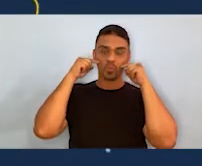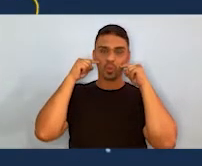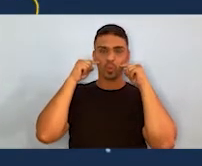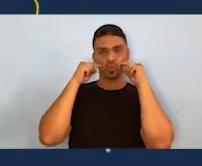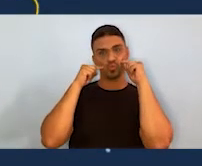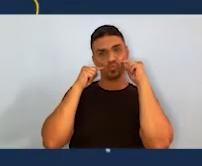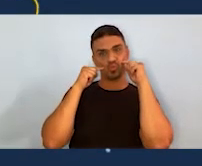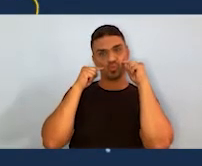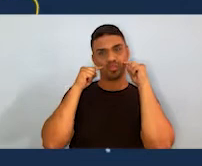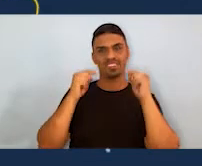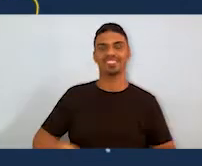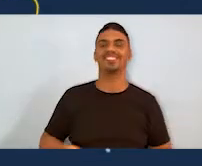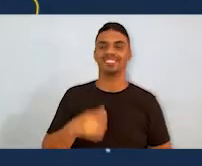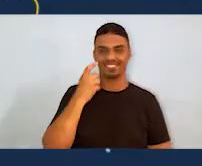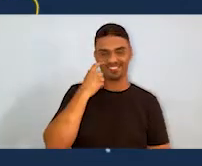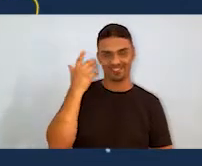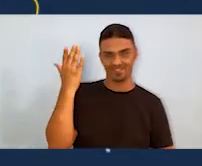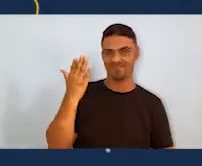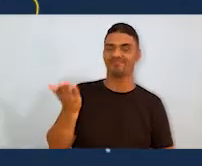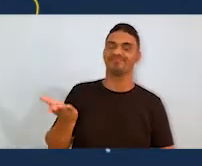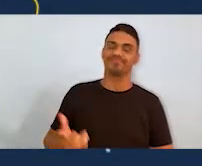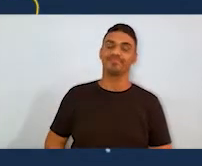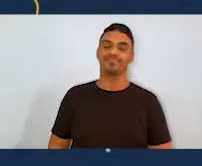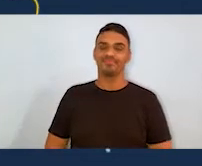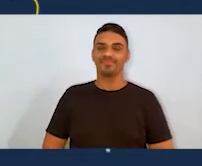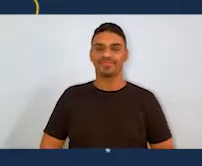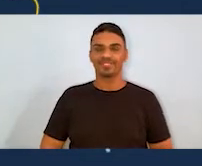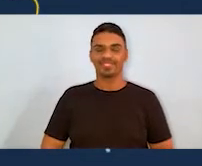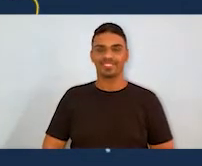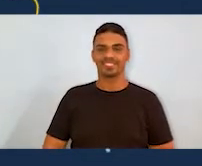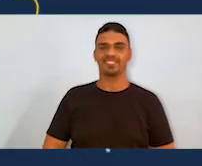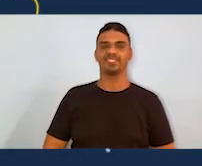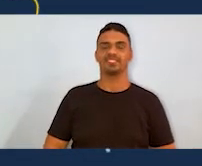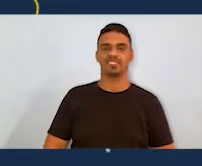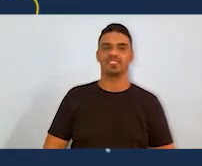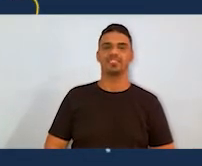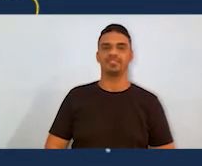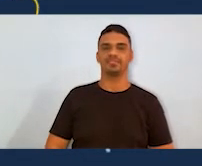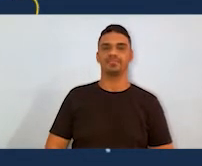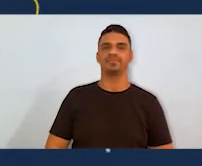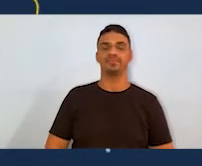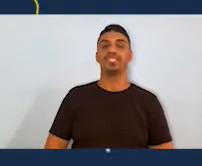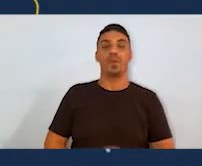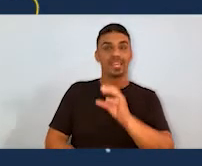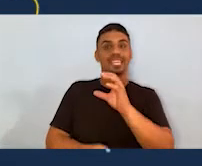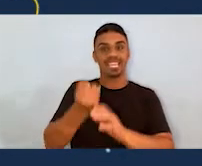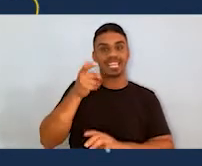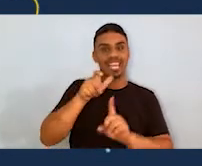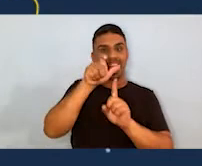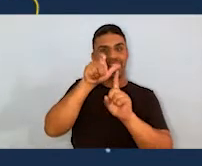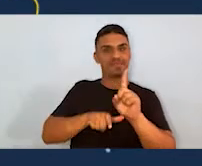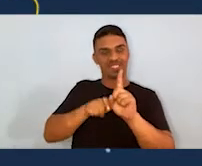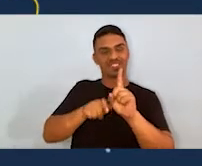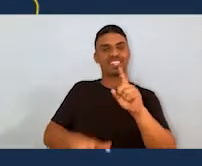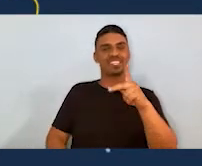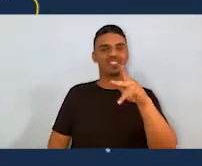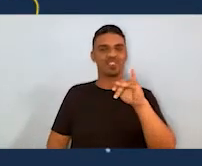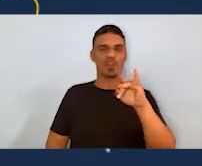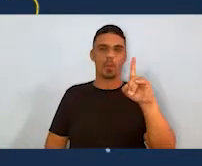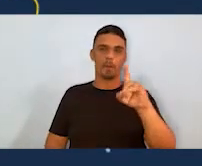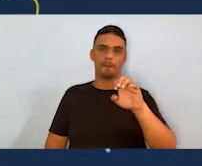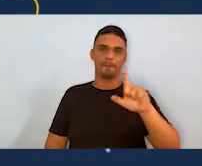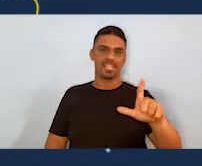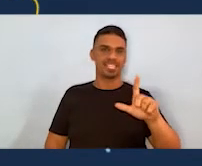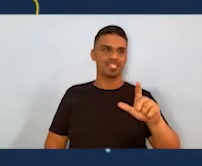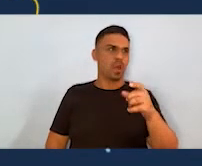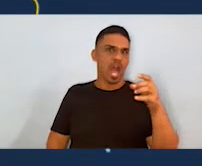tão útil para a gente nesse exato momento. Então, assim, criar personagem em pixel art também